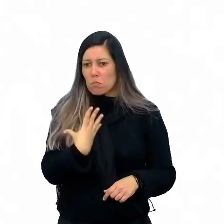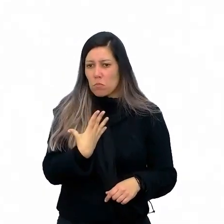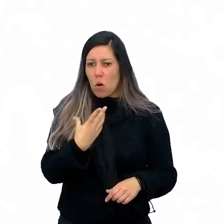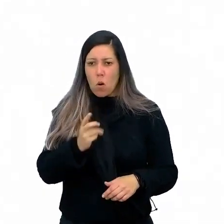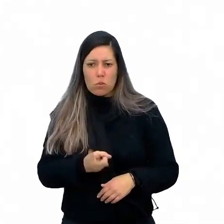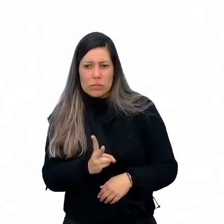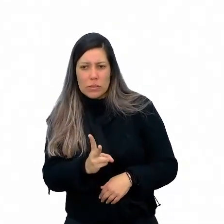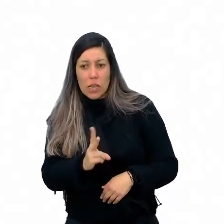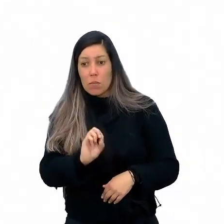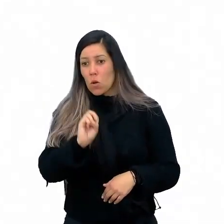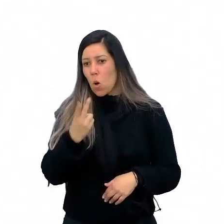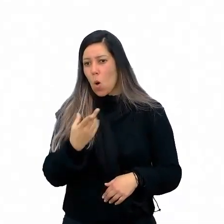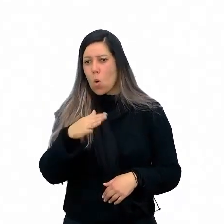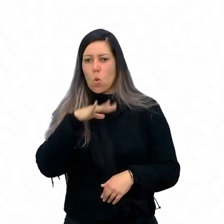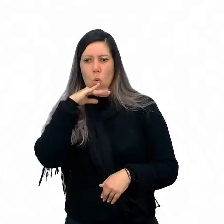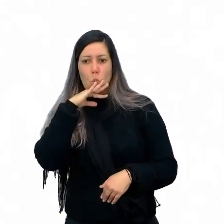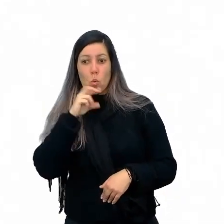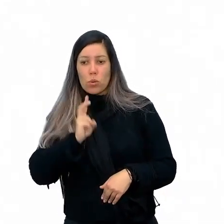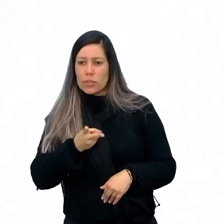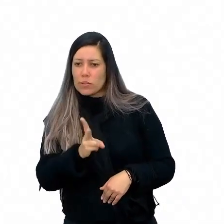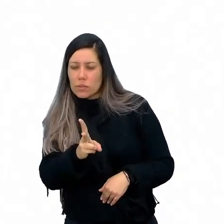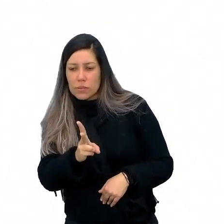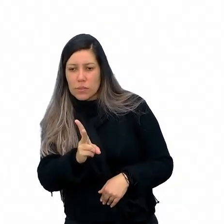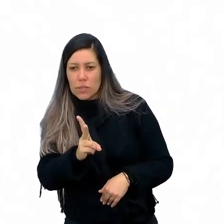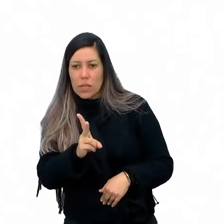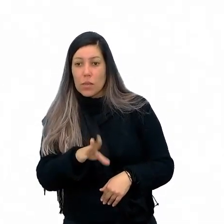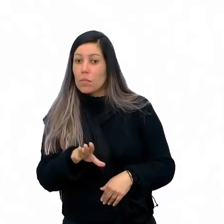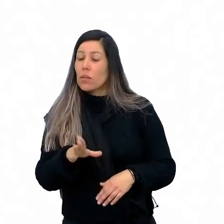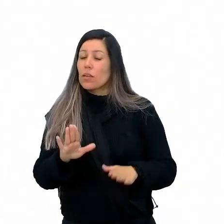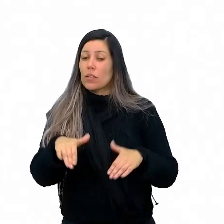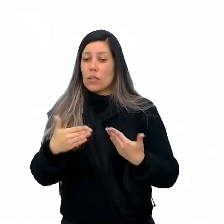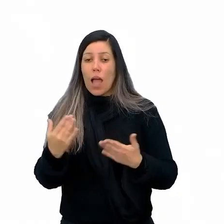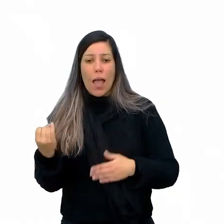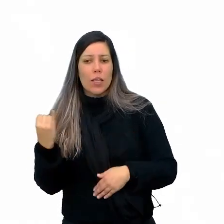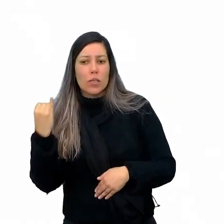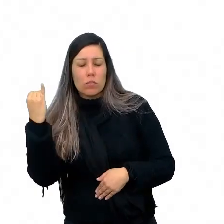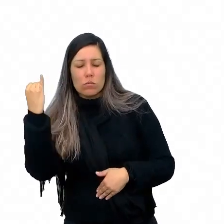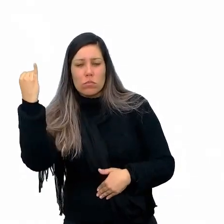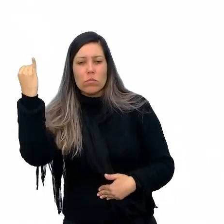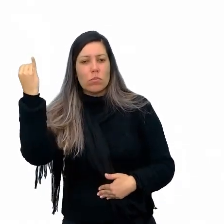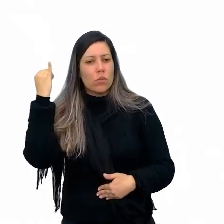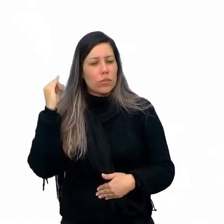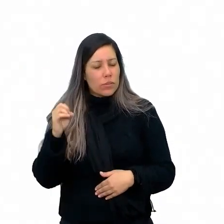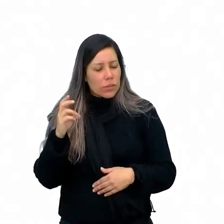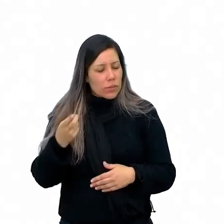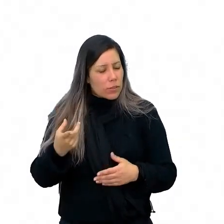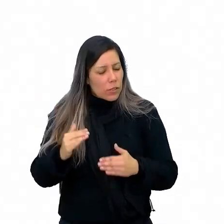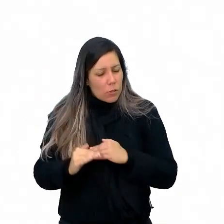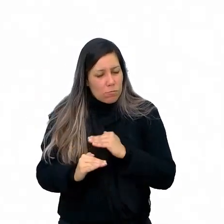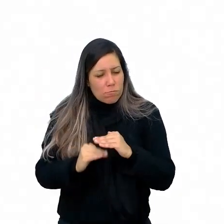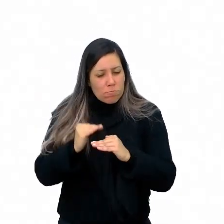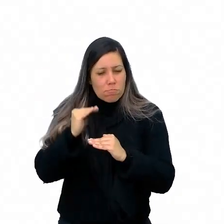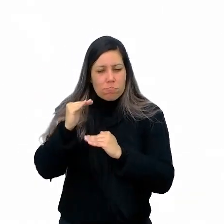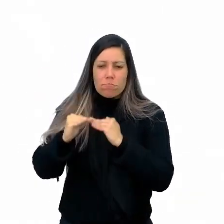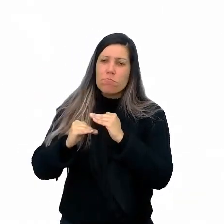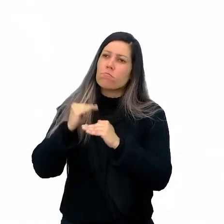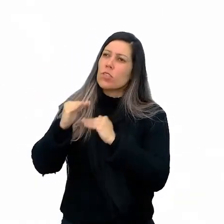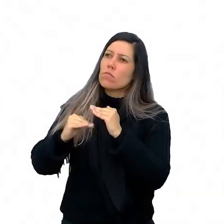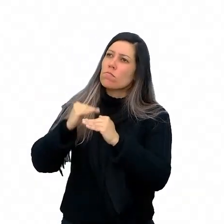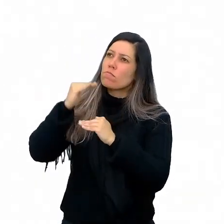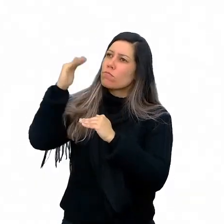tempo todo? E daí a importância da gente poder pulverizar cada vez mais as